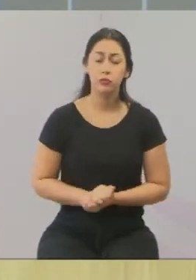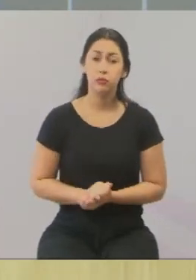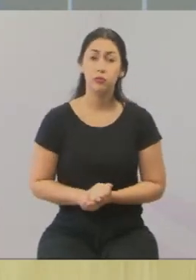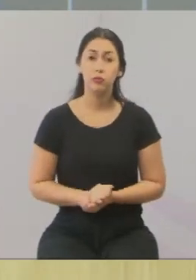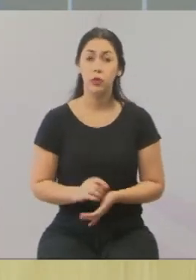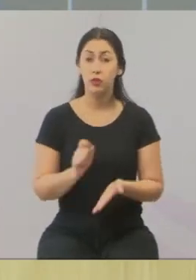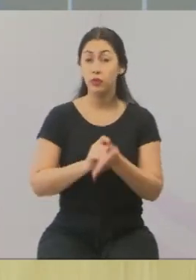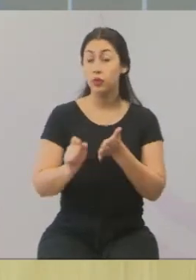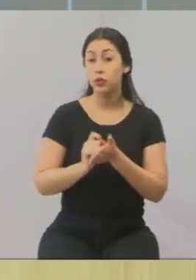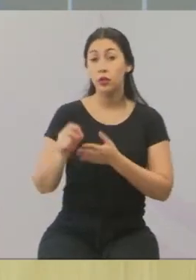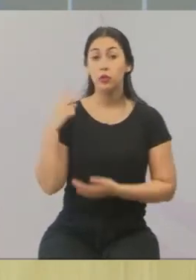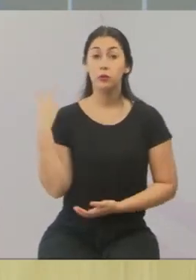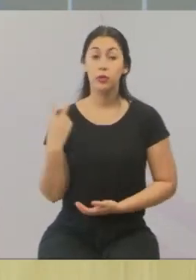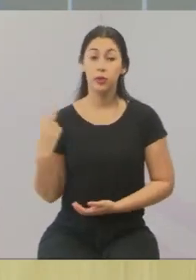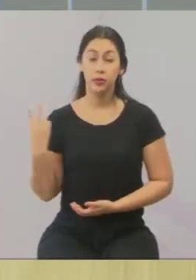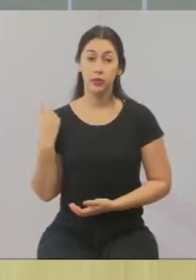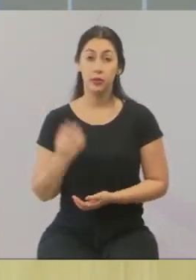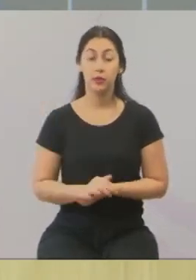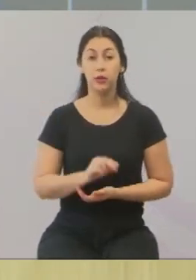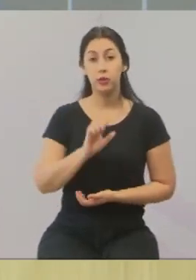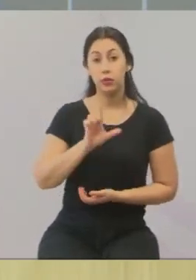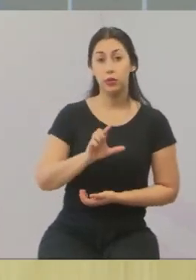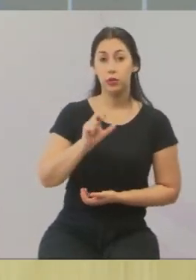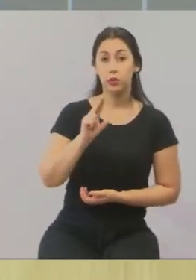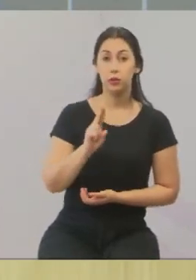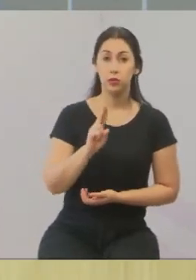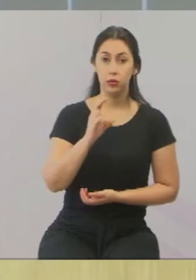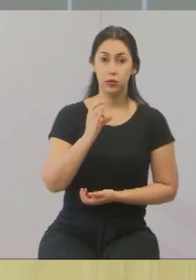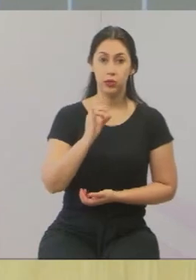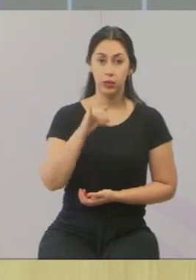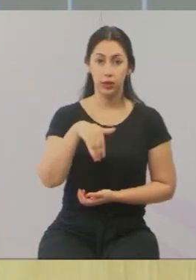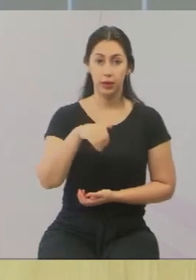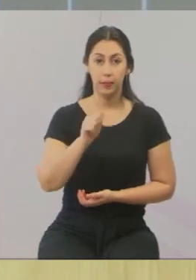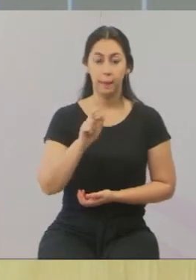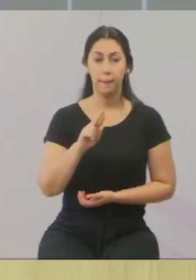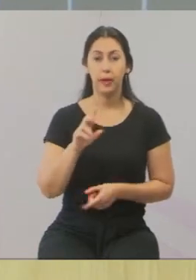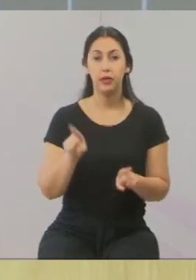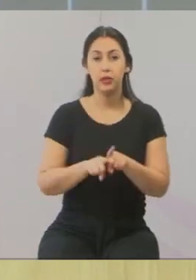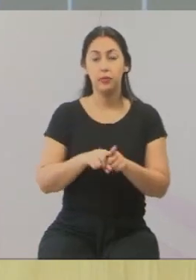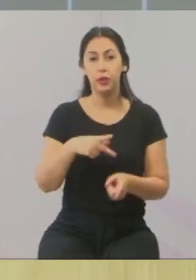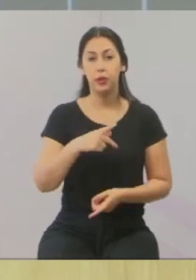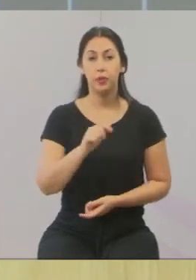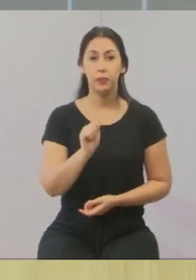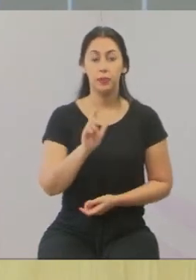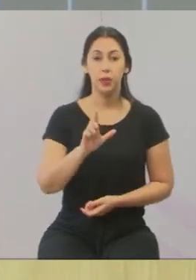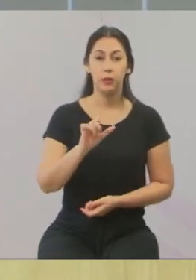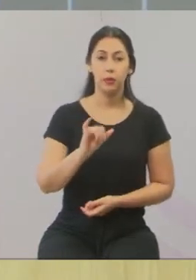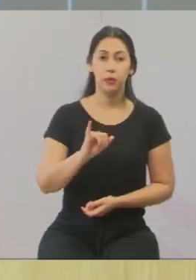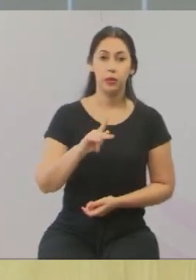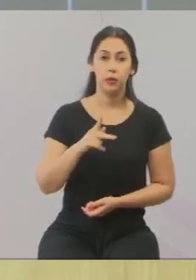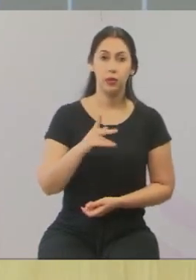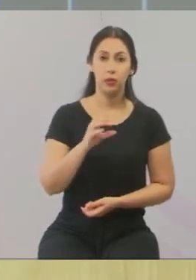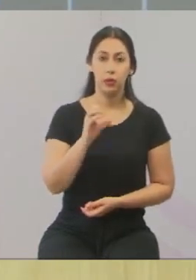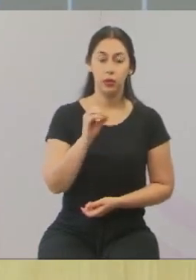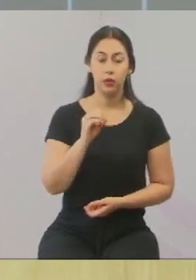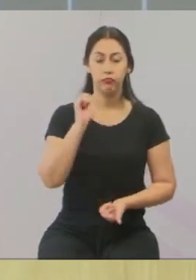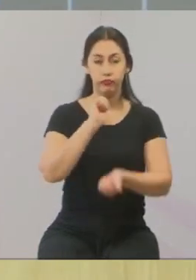formulado pelos vereadores Lucimar Ponciano e Paulinho do Esporte.